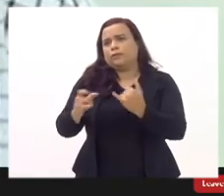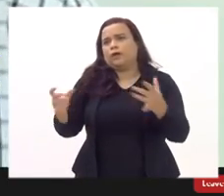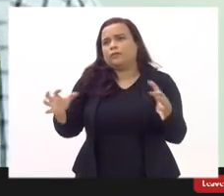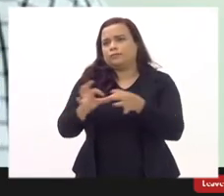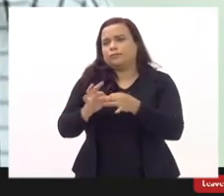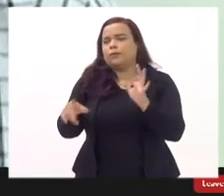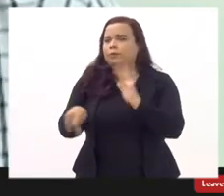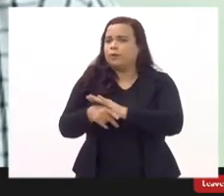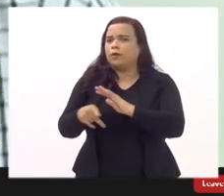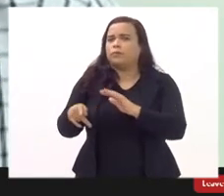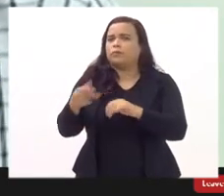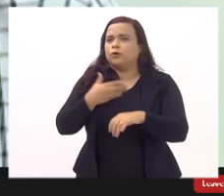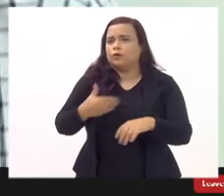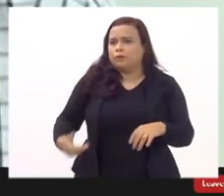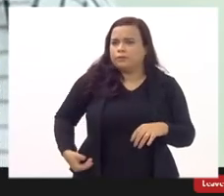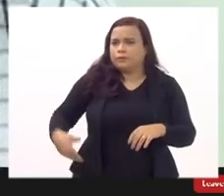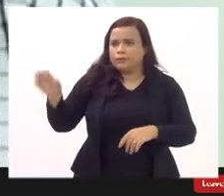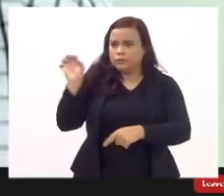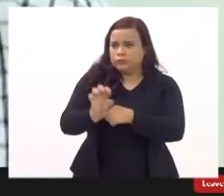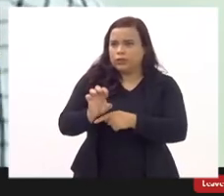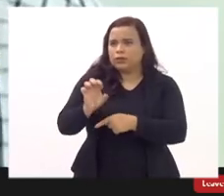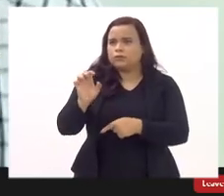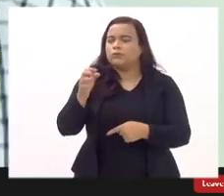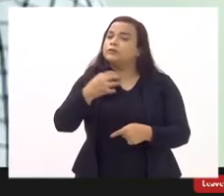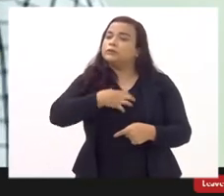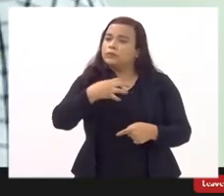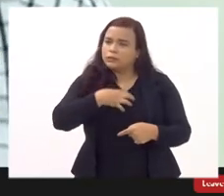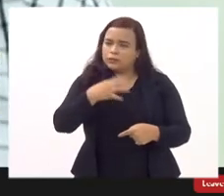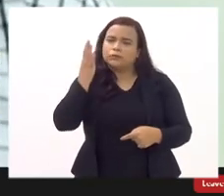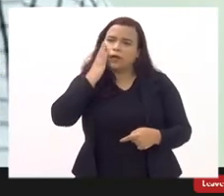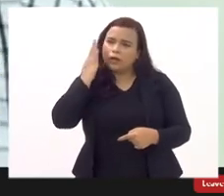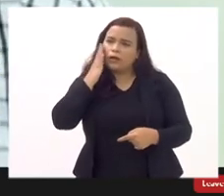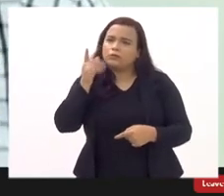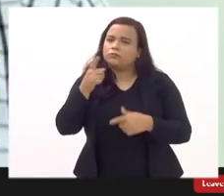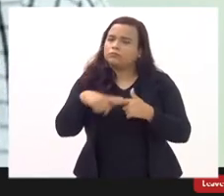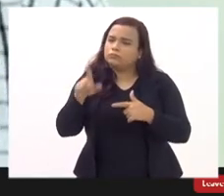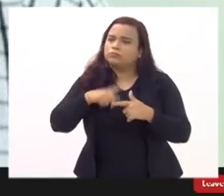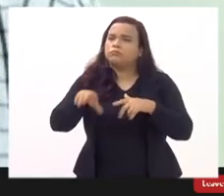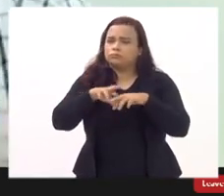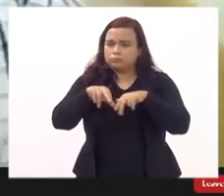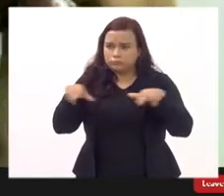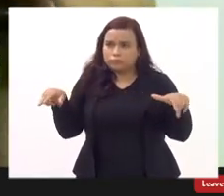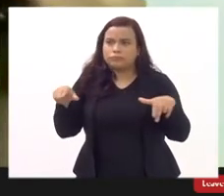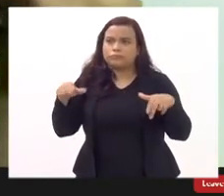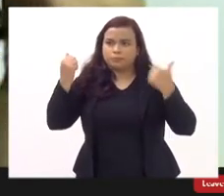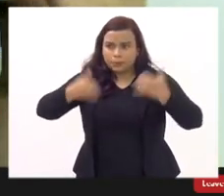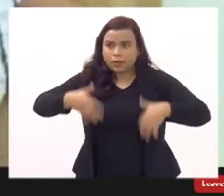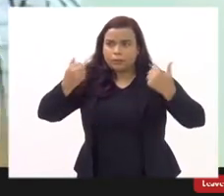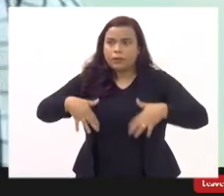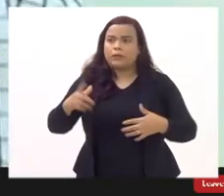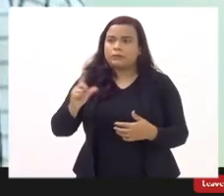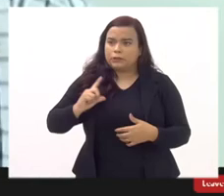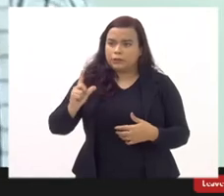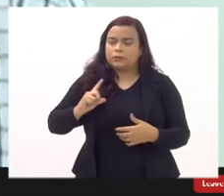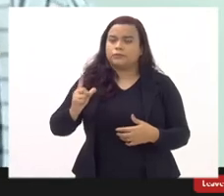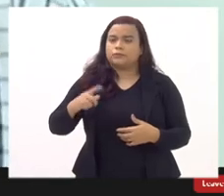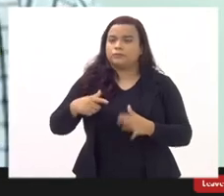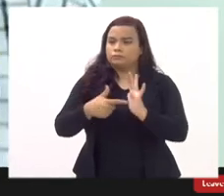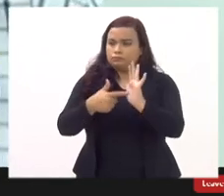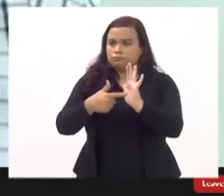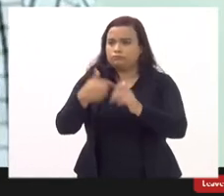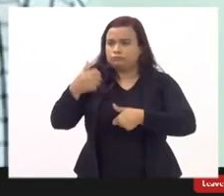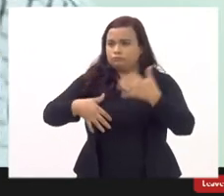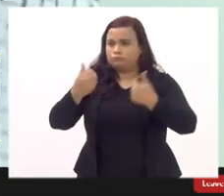Estado, é sensível a toda a problemática que foi aqui tudo